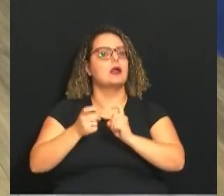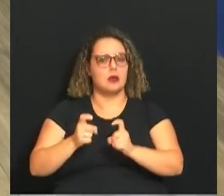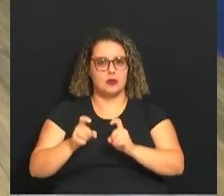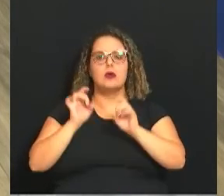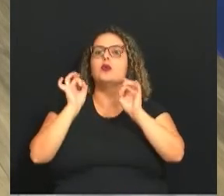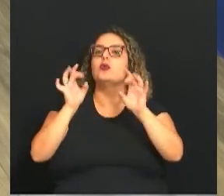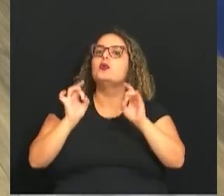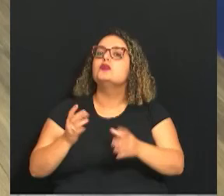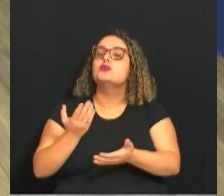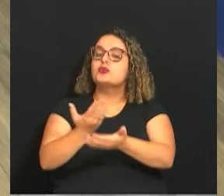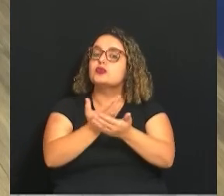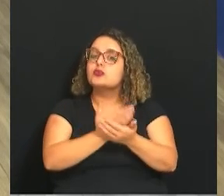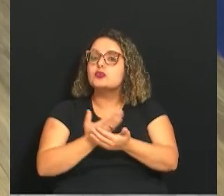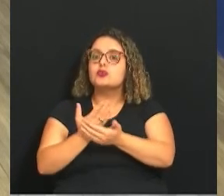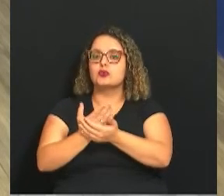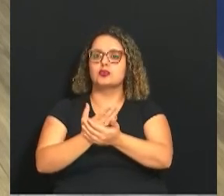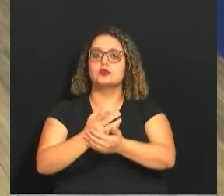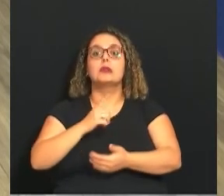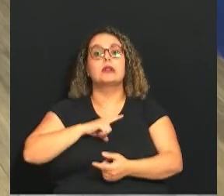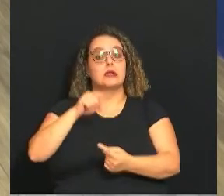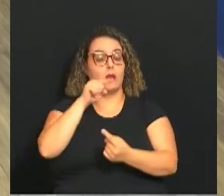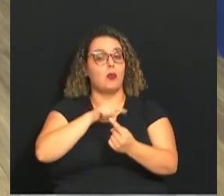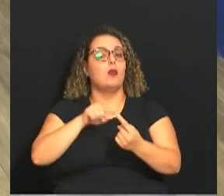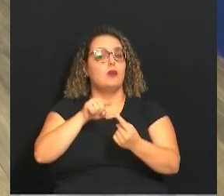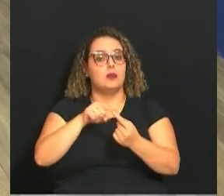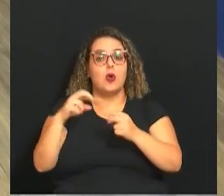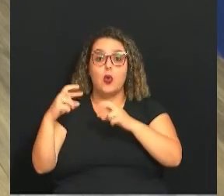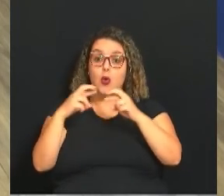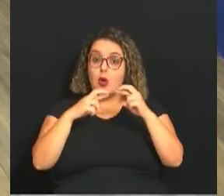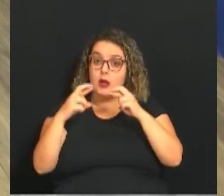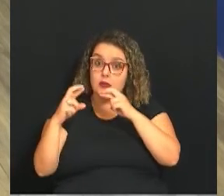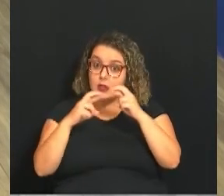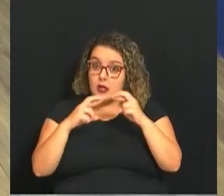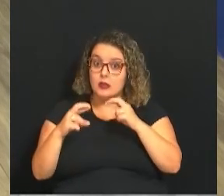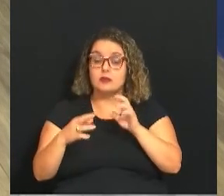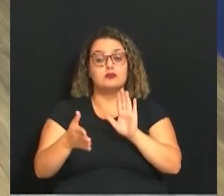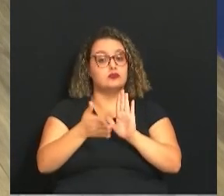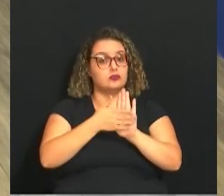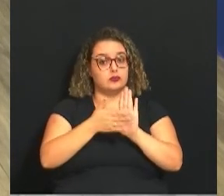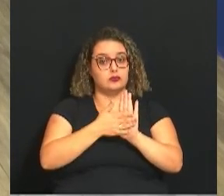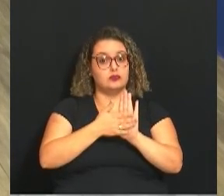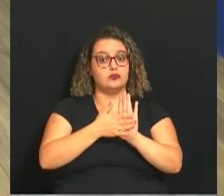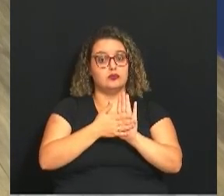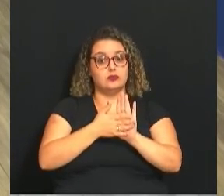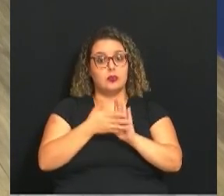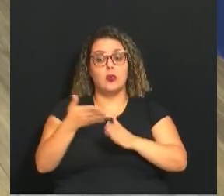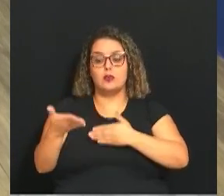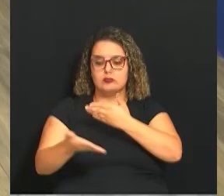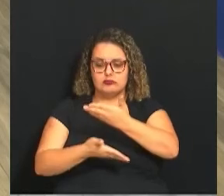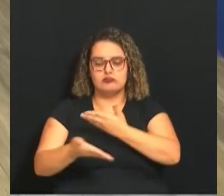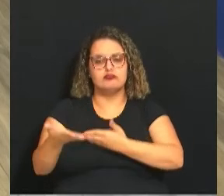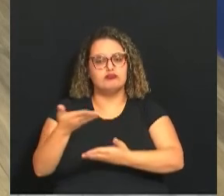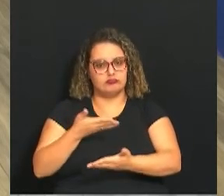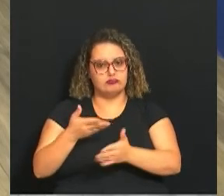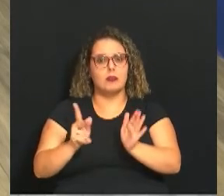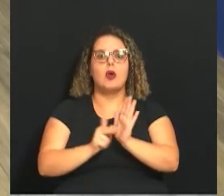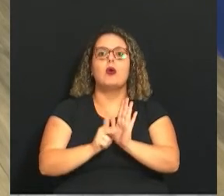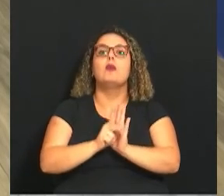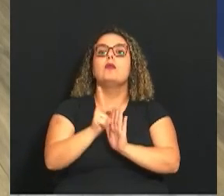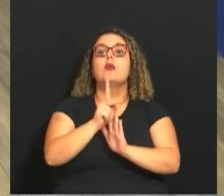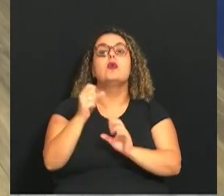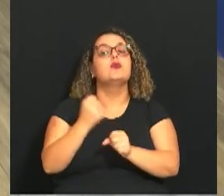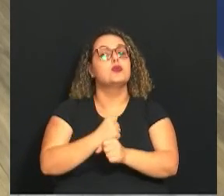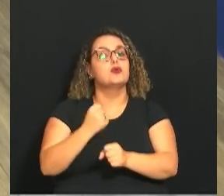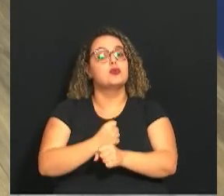de Estudos, que tem a finalidade de analisar, propor intervenções, projetos, obras